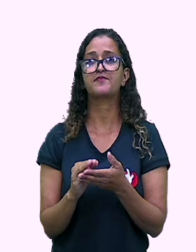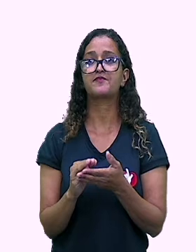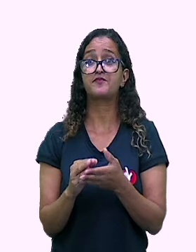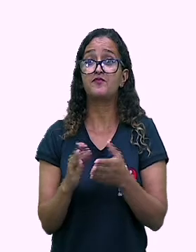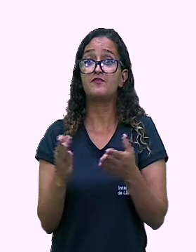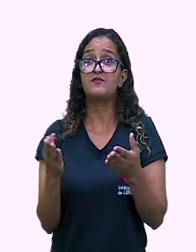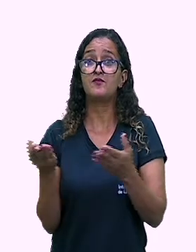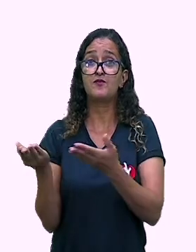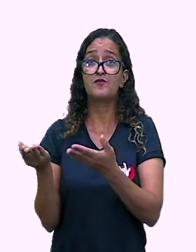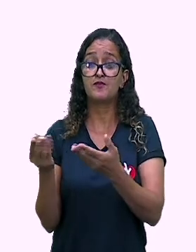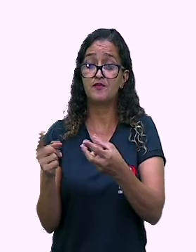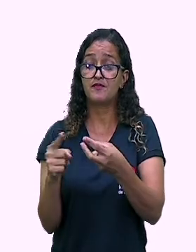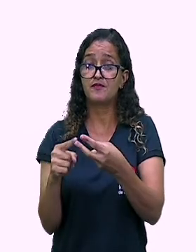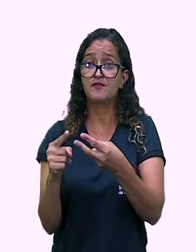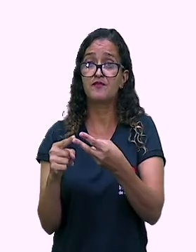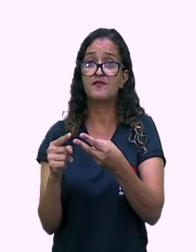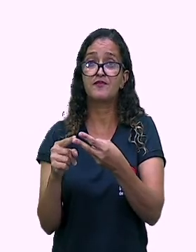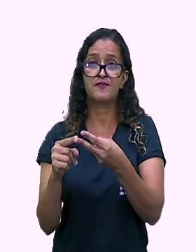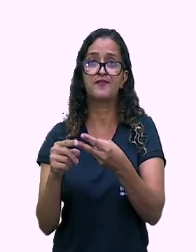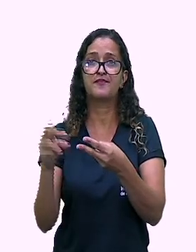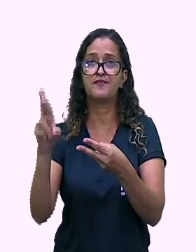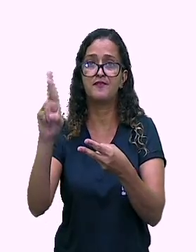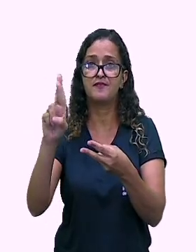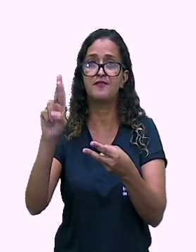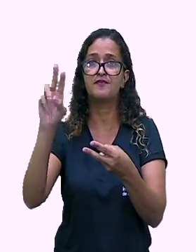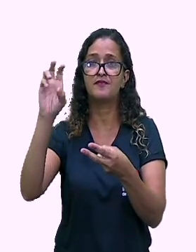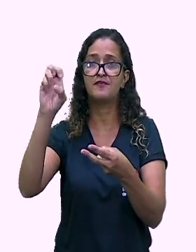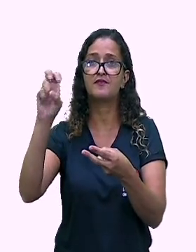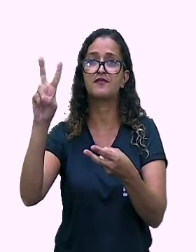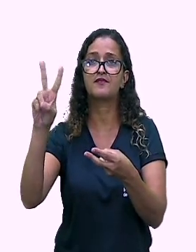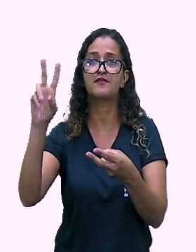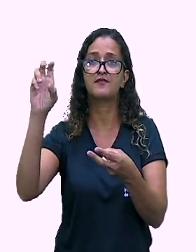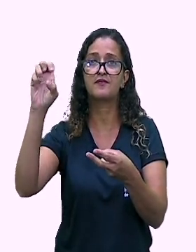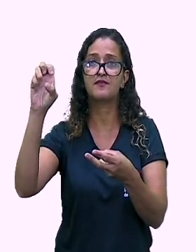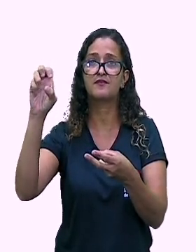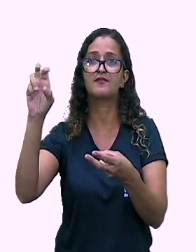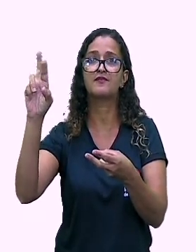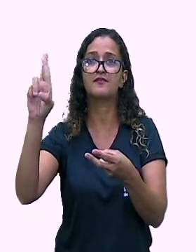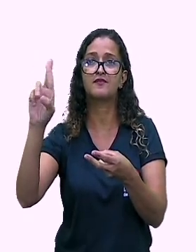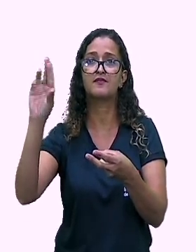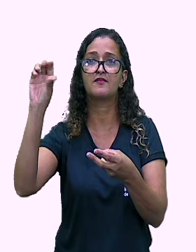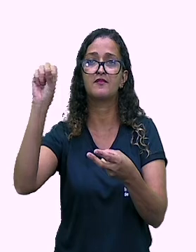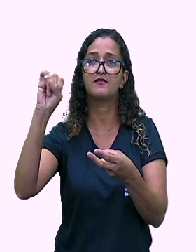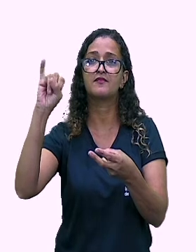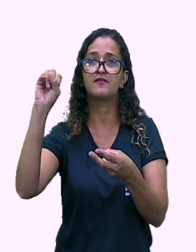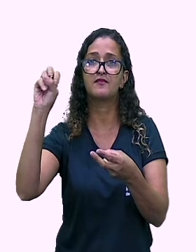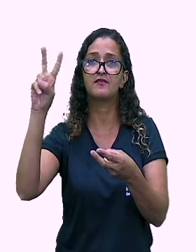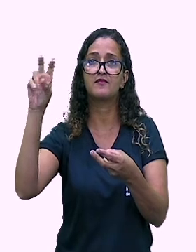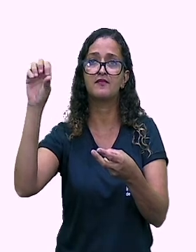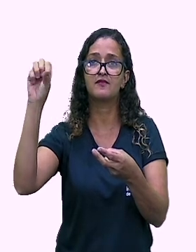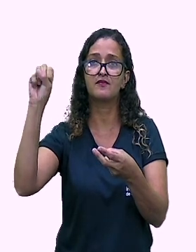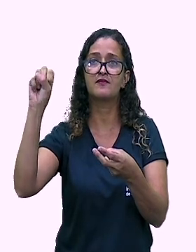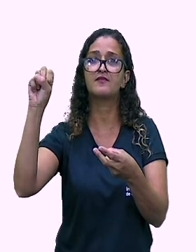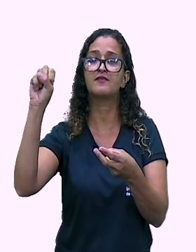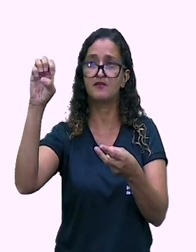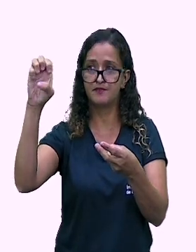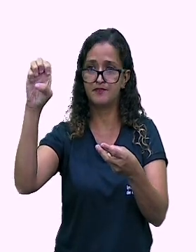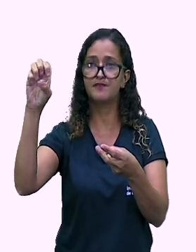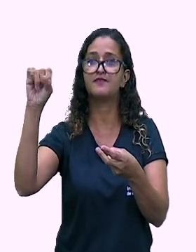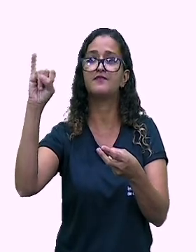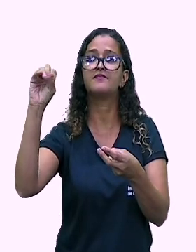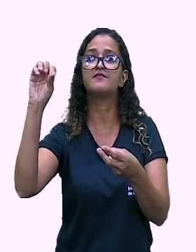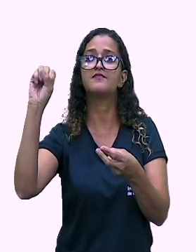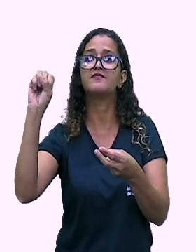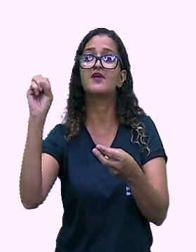Fatores de transformações reversíveis. Recordando, transformação reversível é aquela que